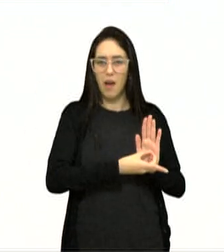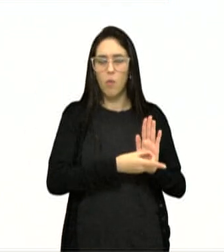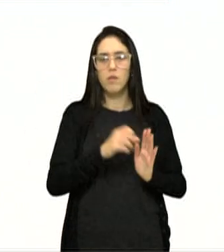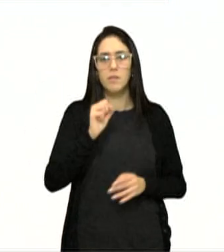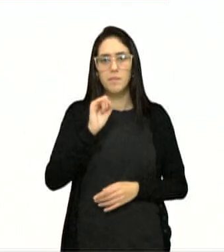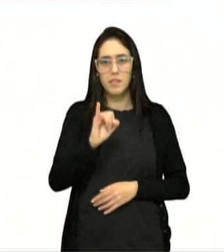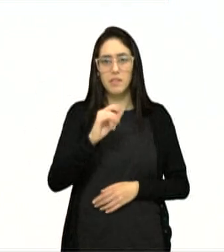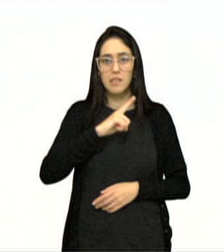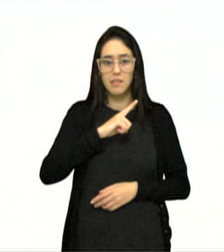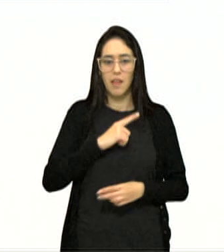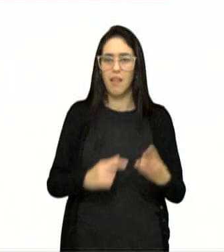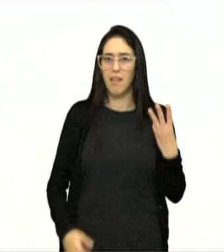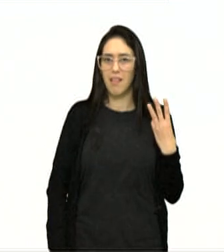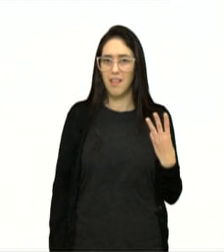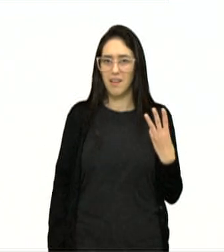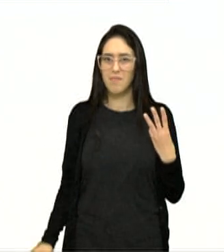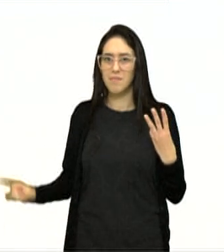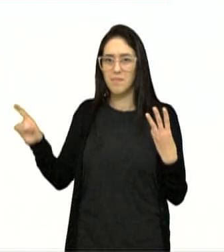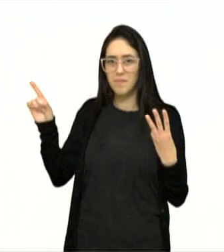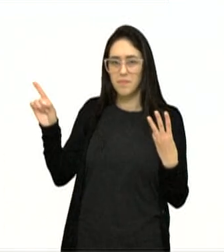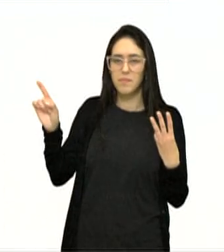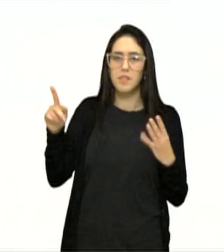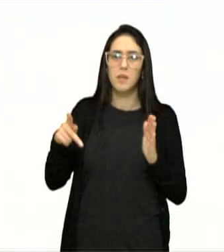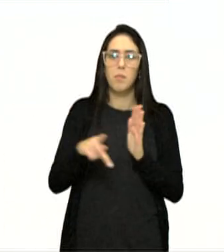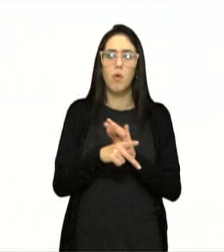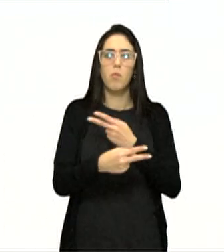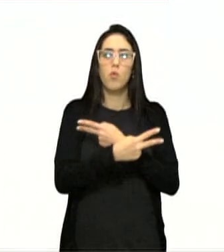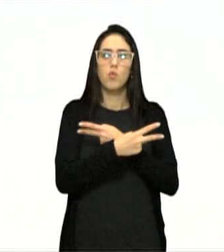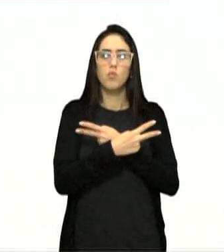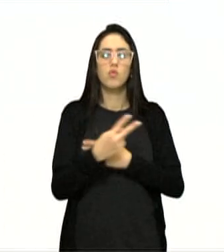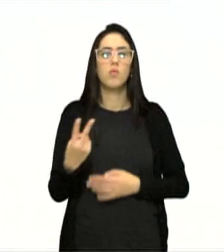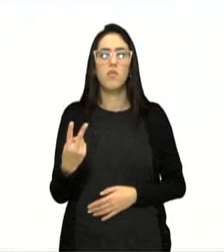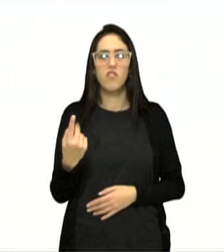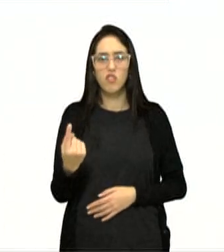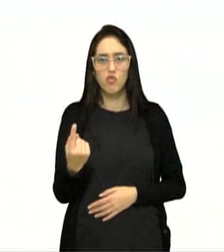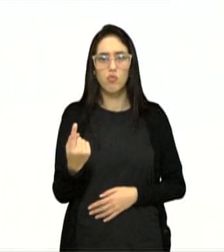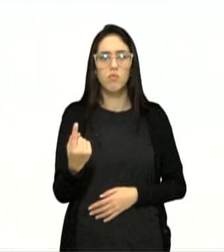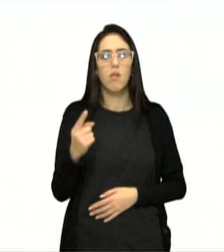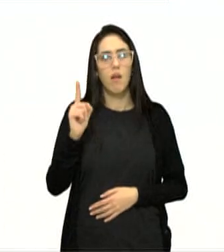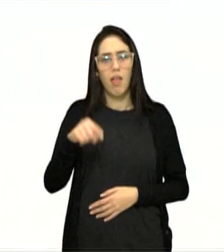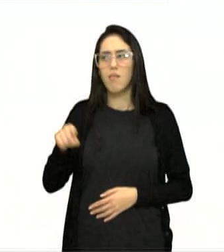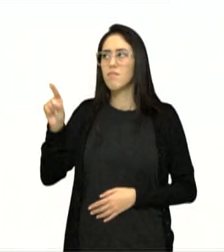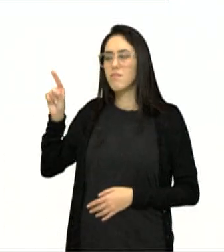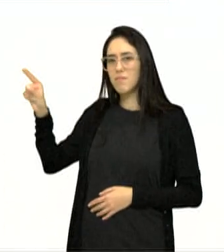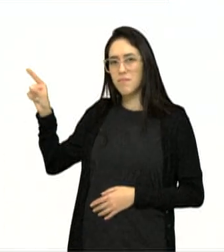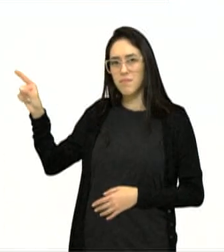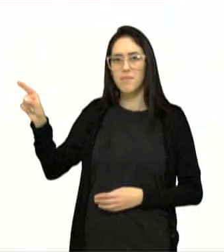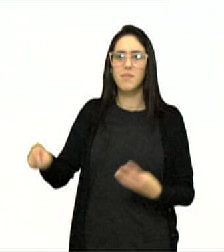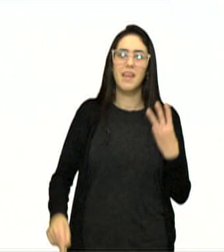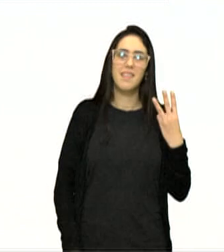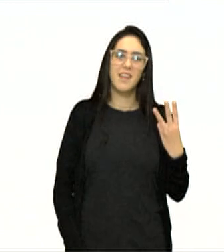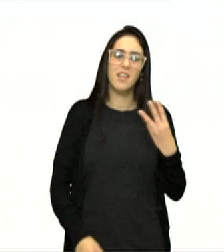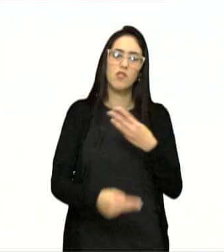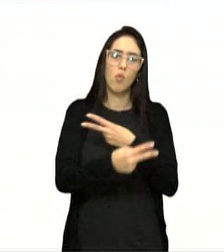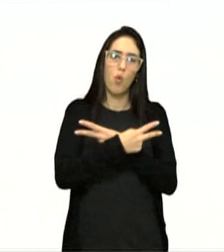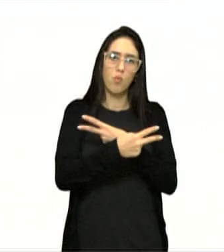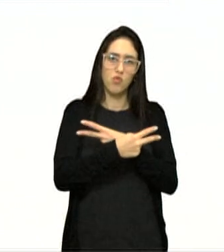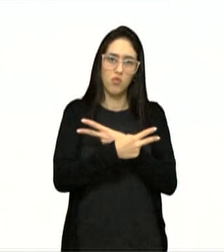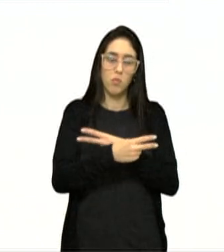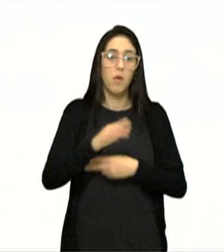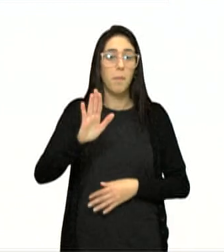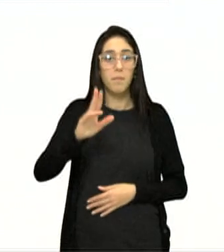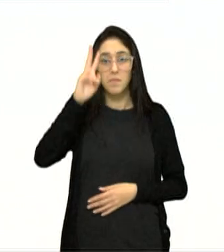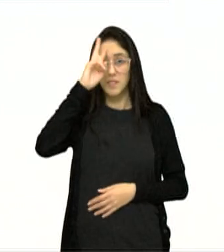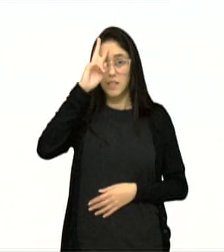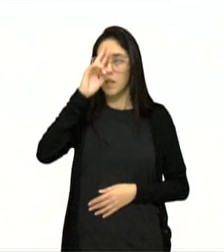trissomia do cromossomo 21, tem justamente nessa parte aqui 3 cromossomos. Só que lembra, isso aqui